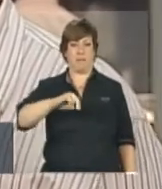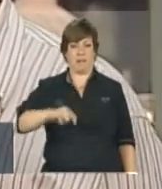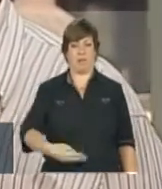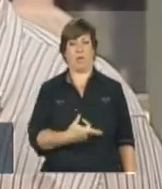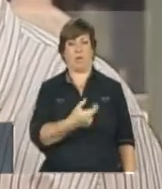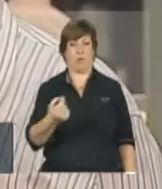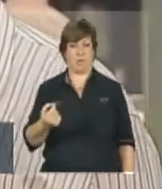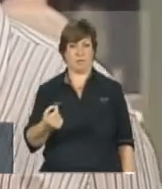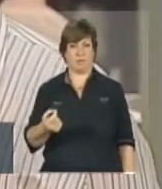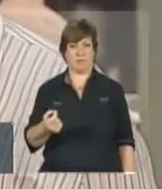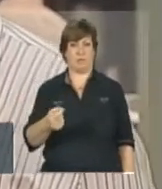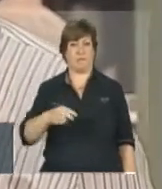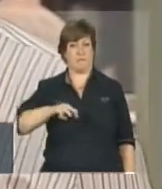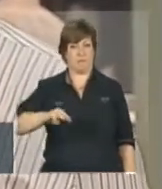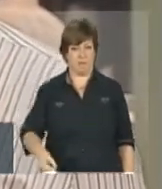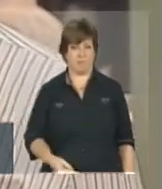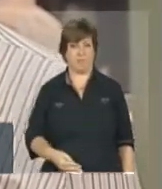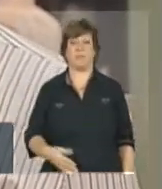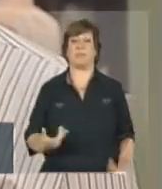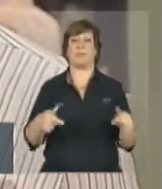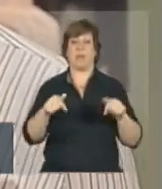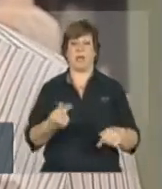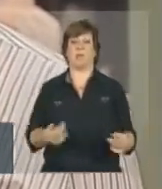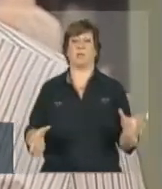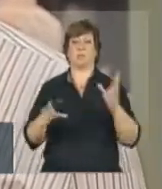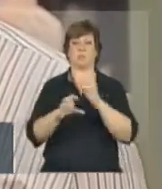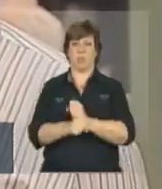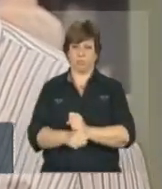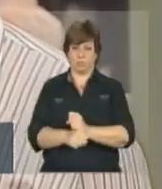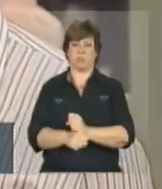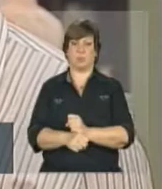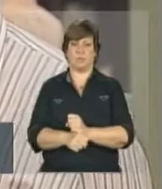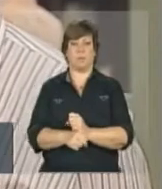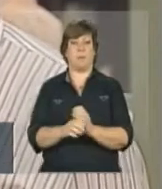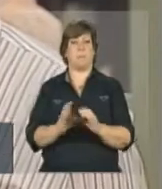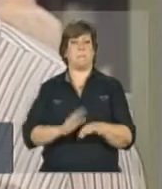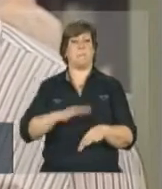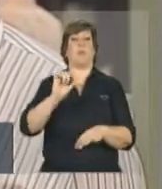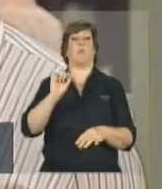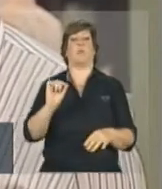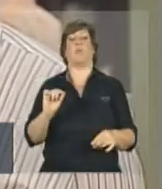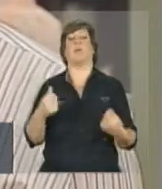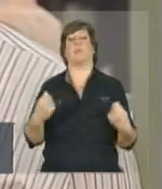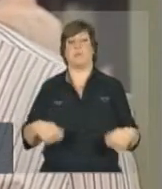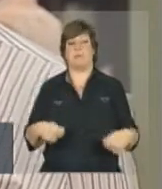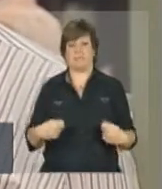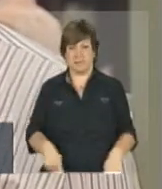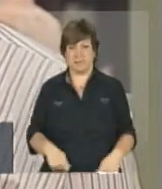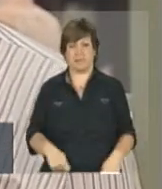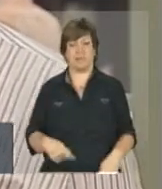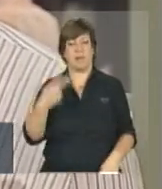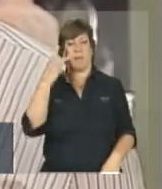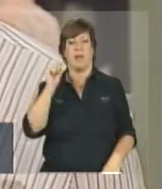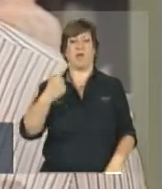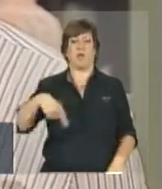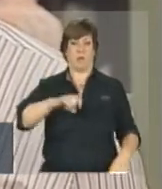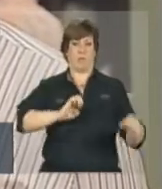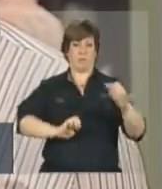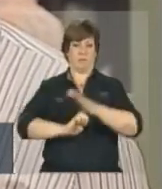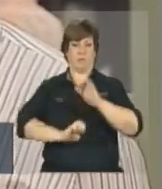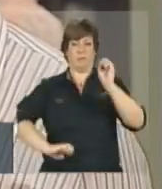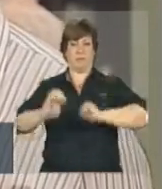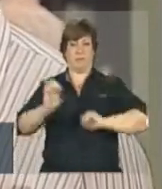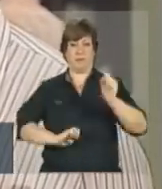né? Então é um recurso mais do que suficiente para que as